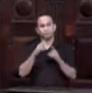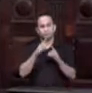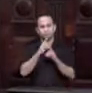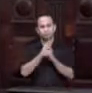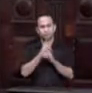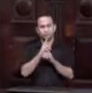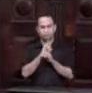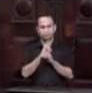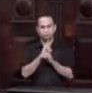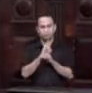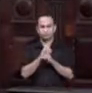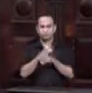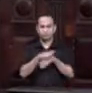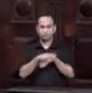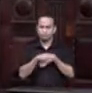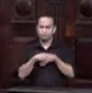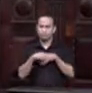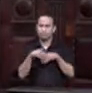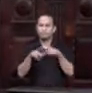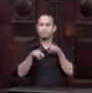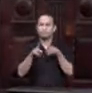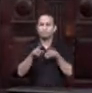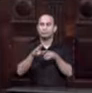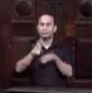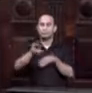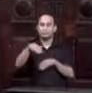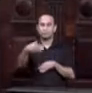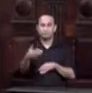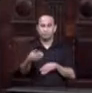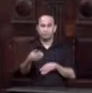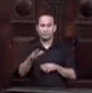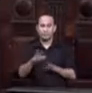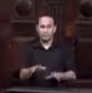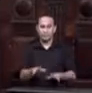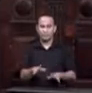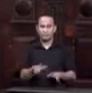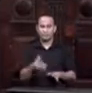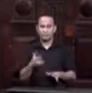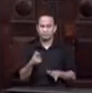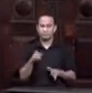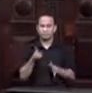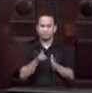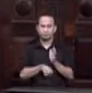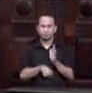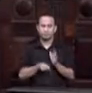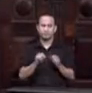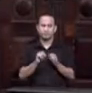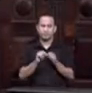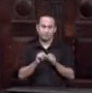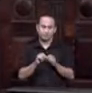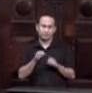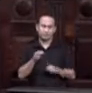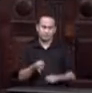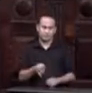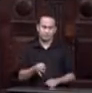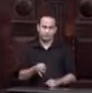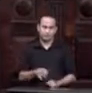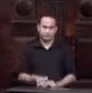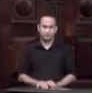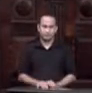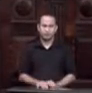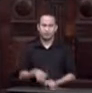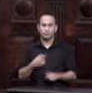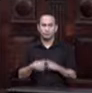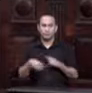para sensibilizar a população aí fora, mas sem a menor intenção de cumprir. Sem a menor intenção de cumprir.